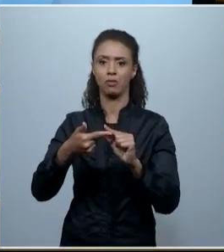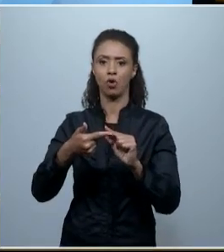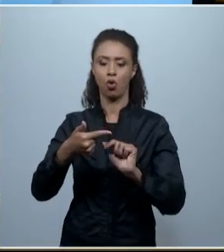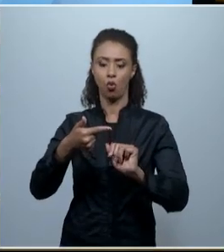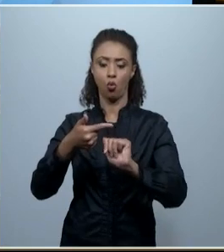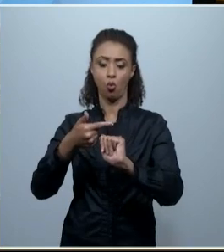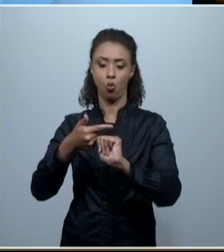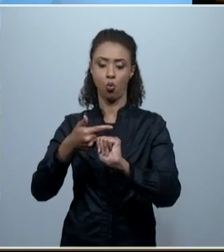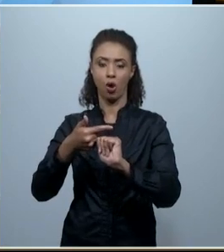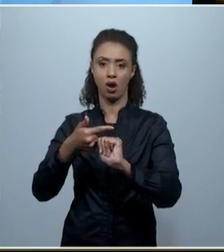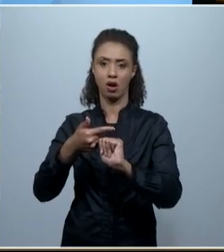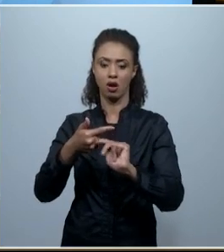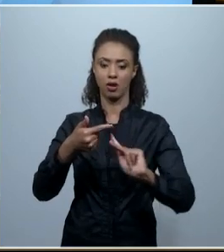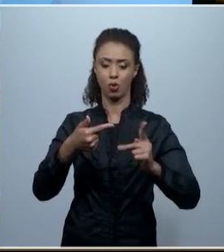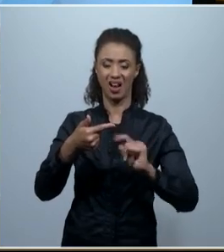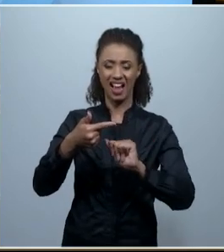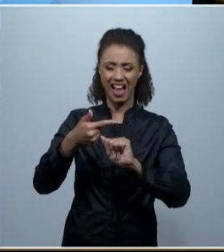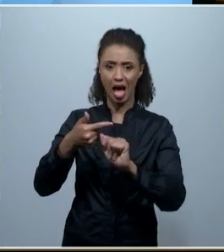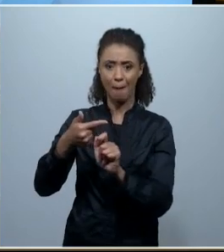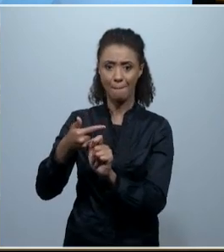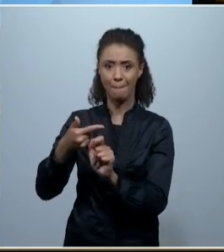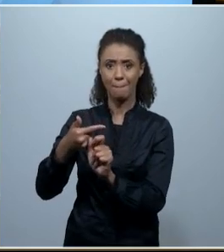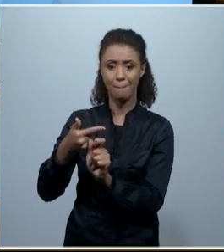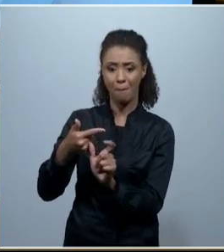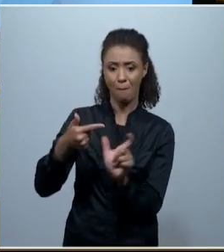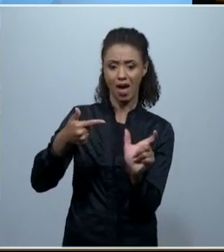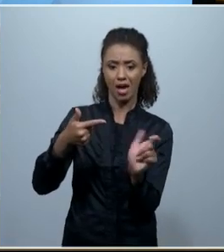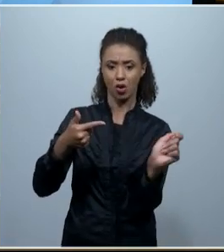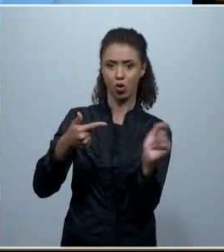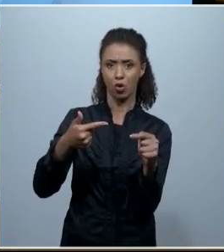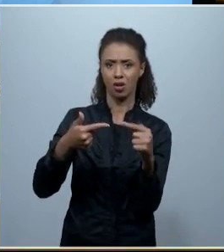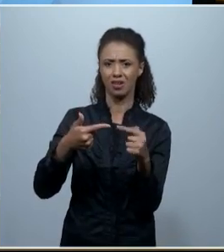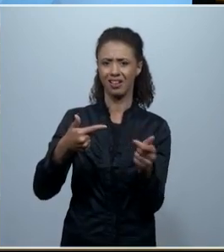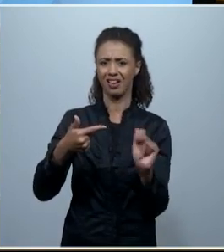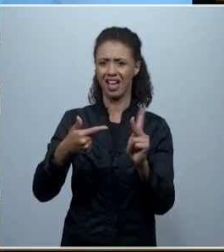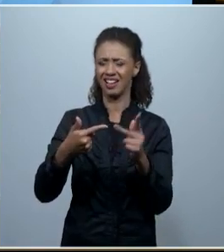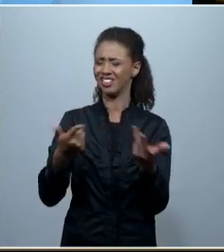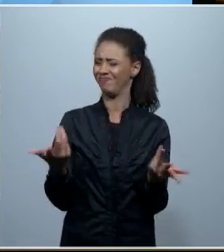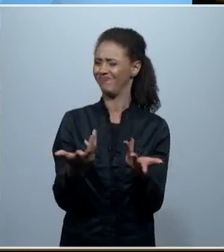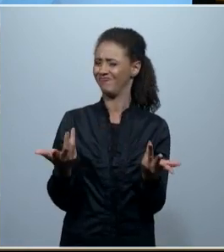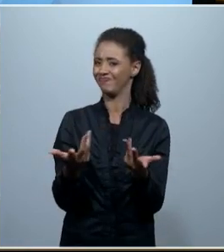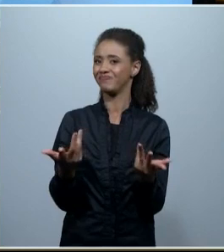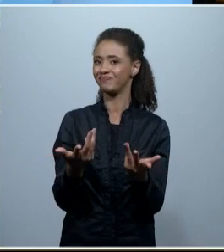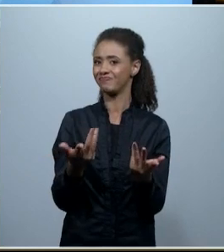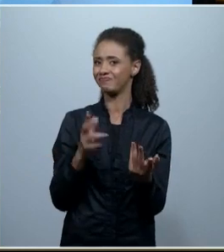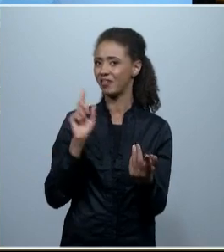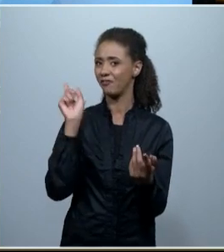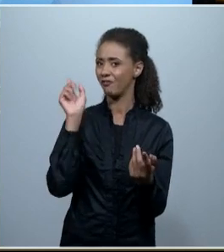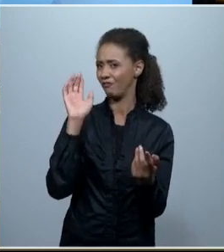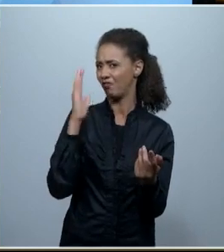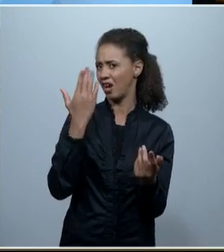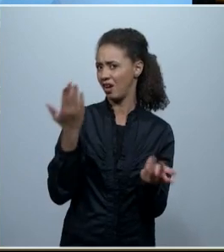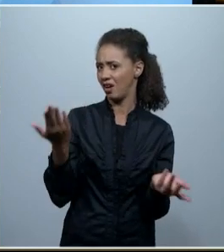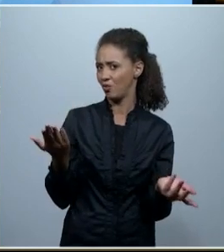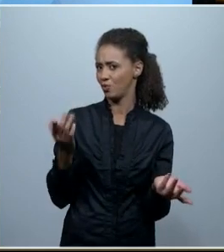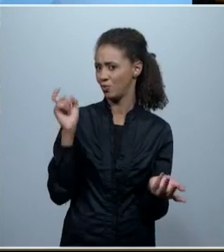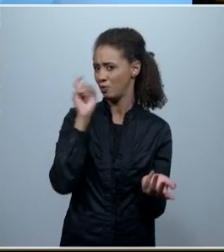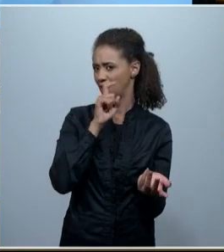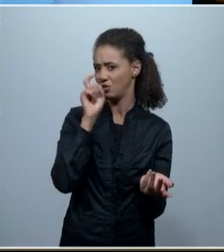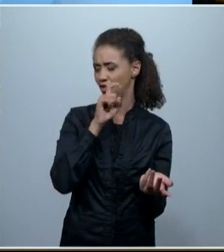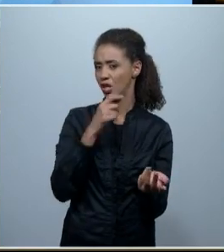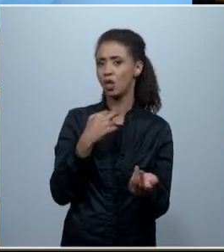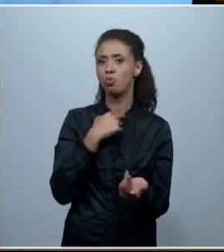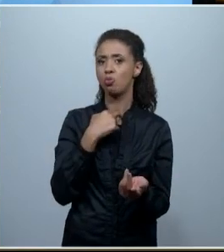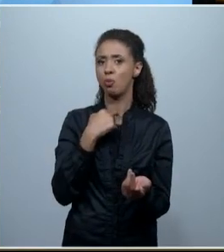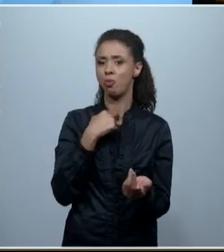todos os ângulos deles são menores do que 90 graus com aquilo que a gente supõe no começo é falso esse triângulo não pode ter uma altura externa